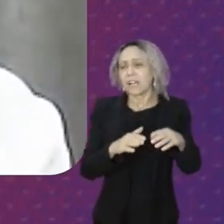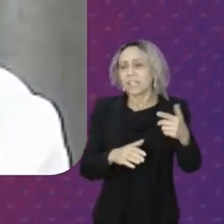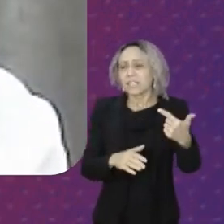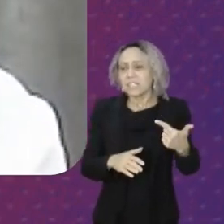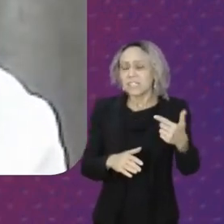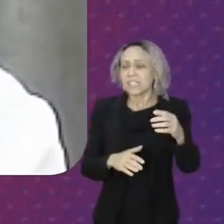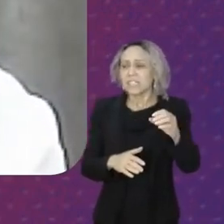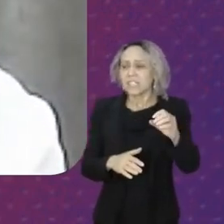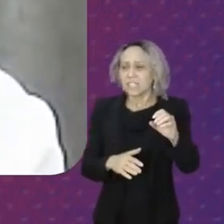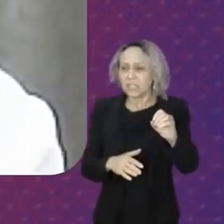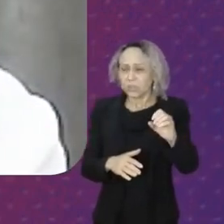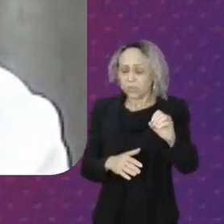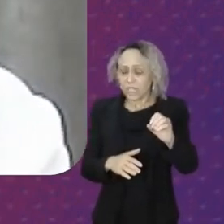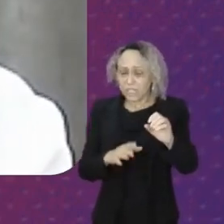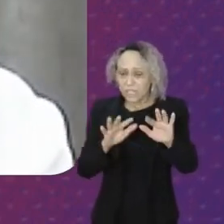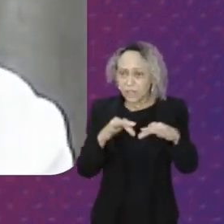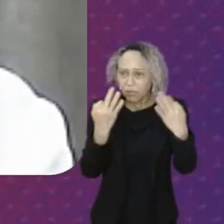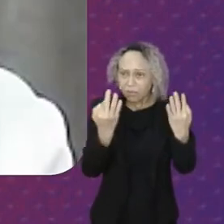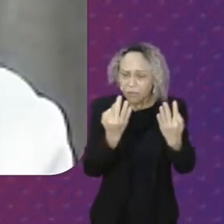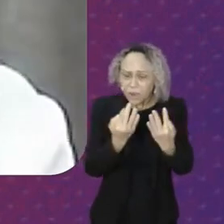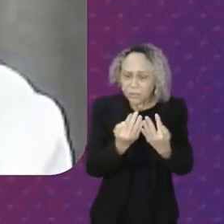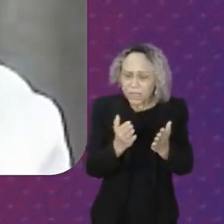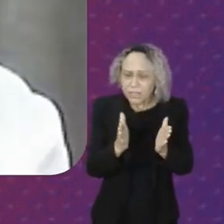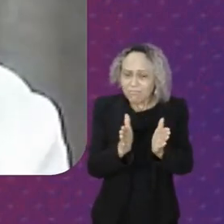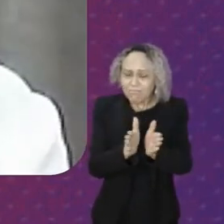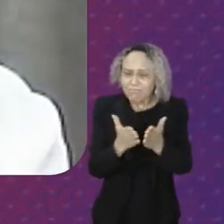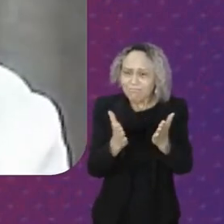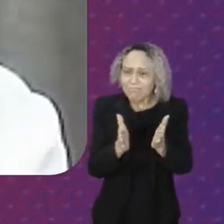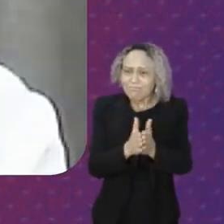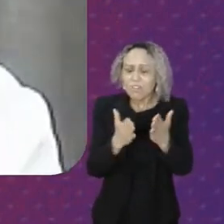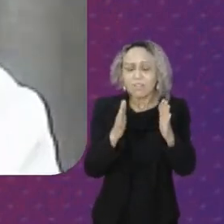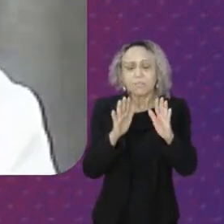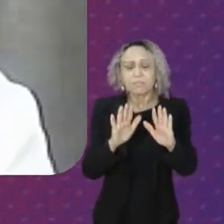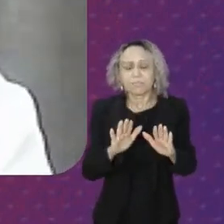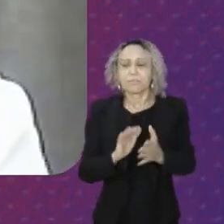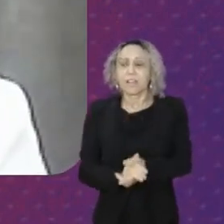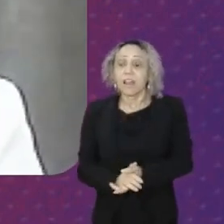pente fino agora, se descobriu que apenas